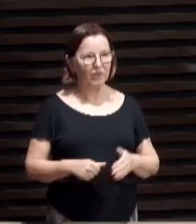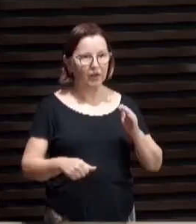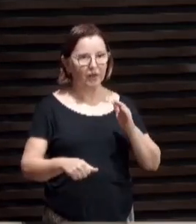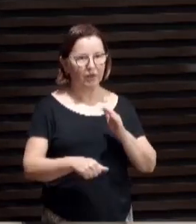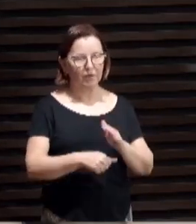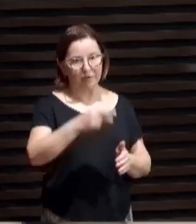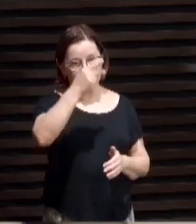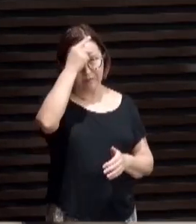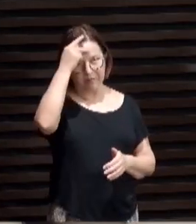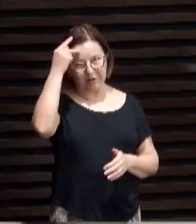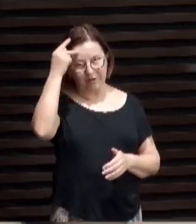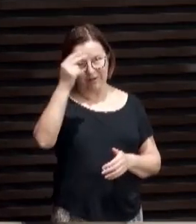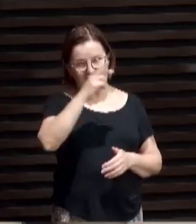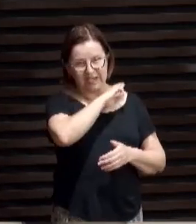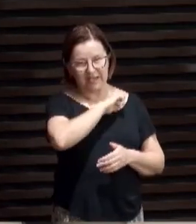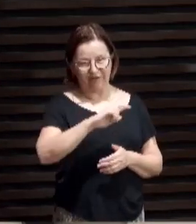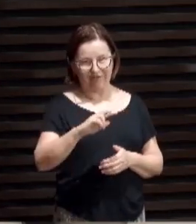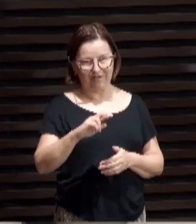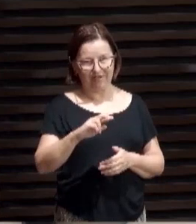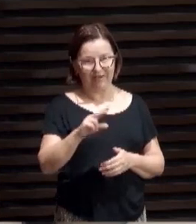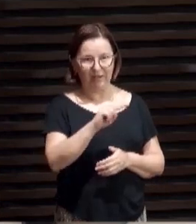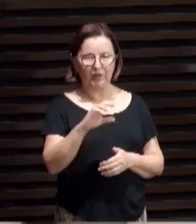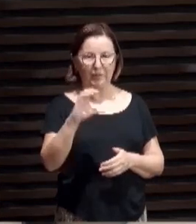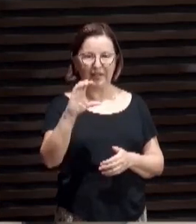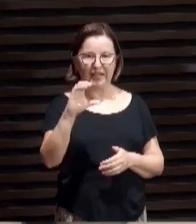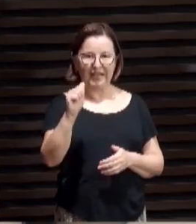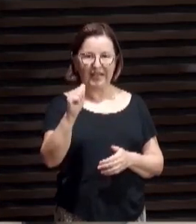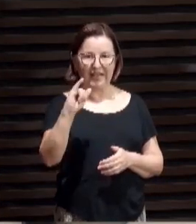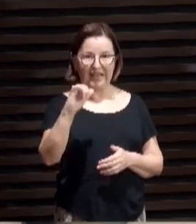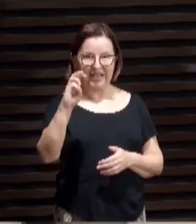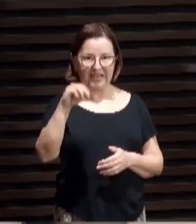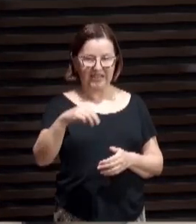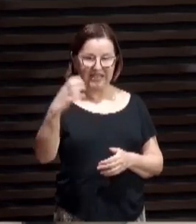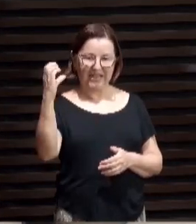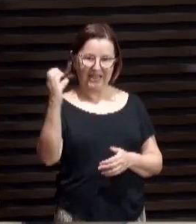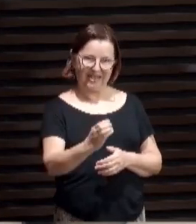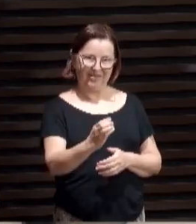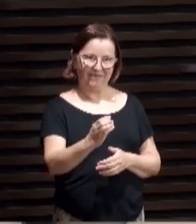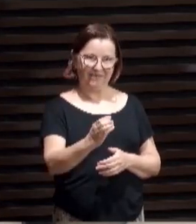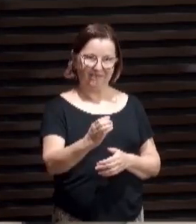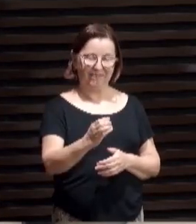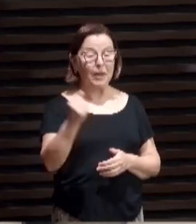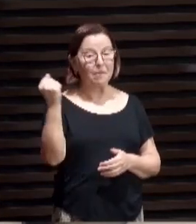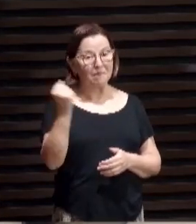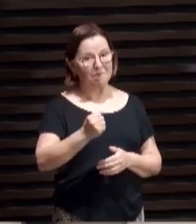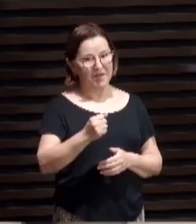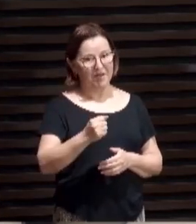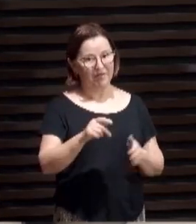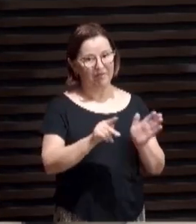religioso pós-Éden, Caim, mata o irmão, porque ele traz